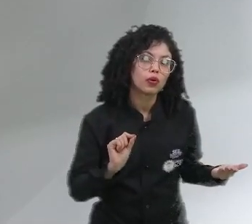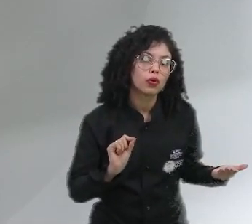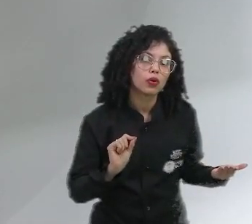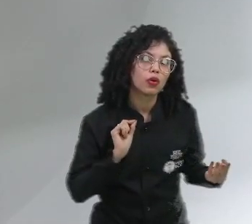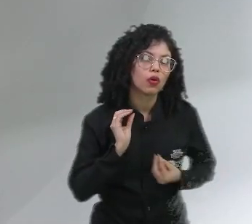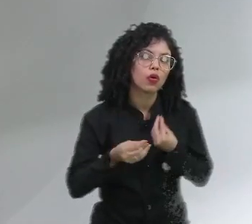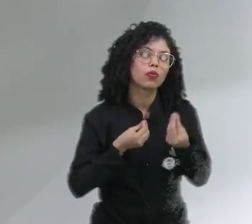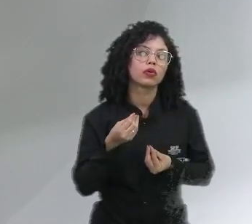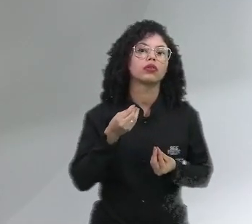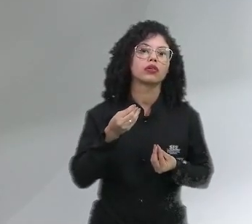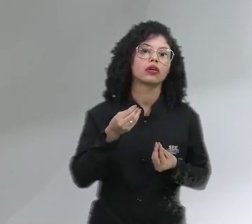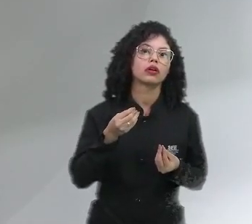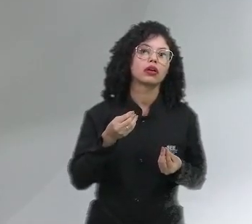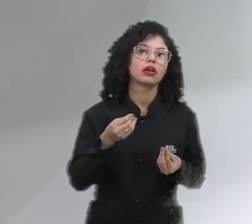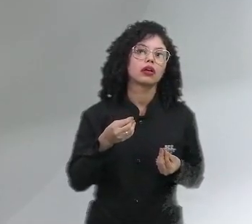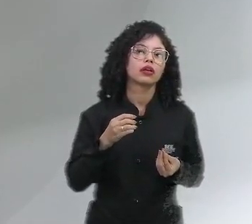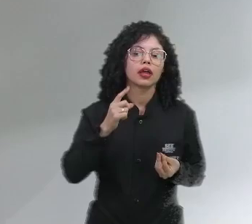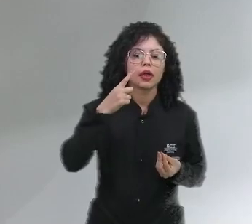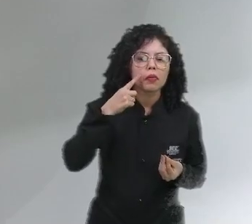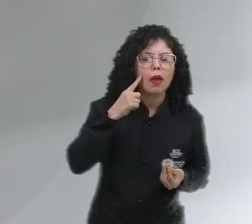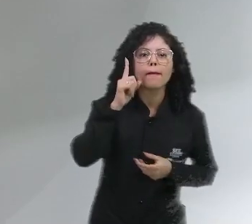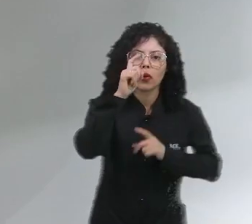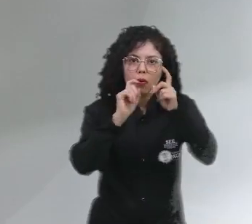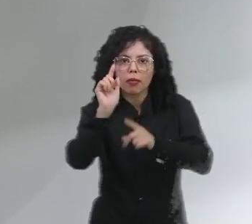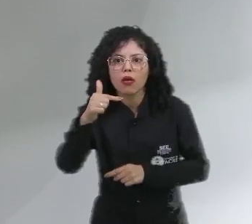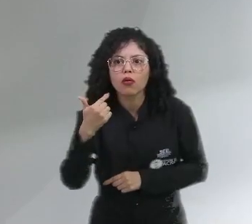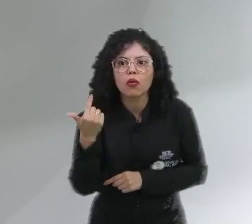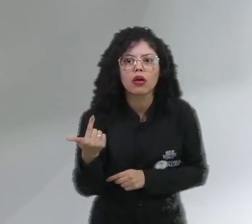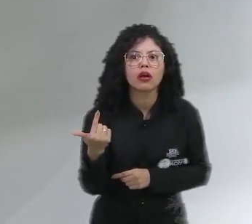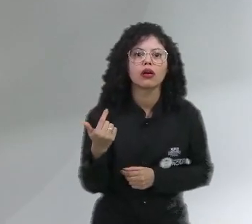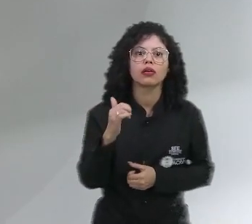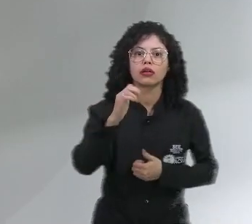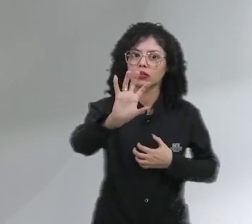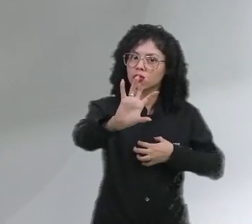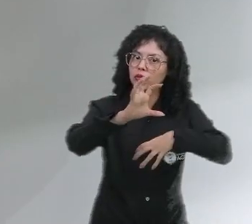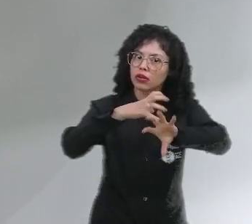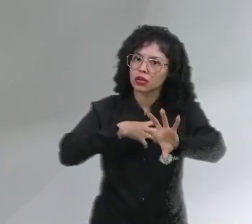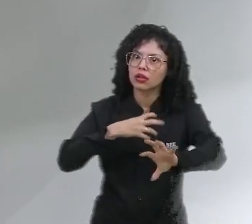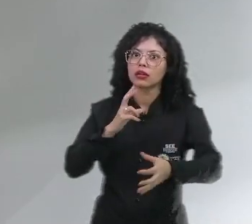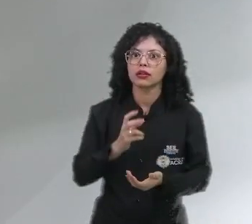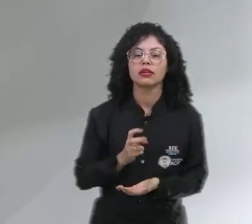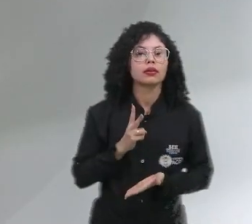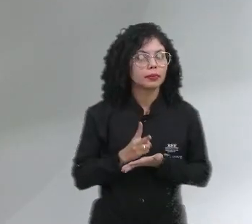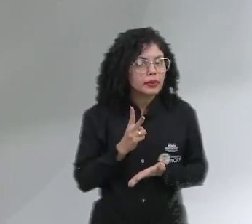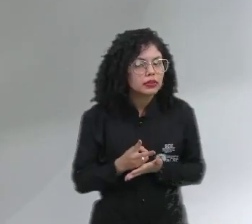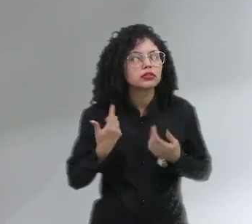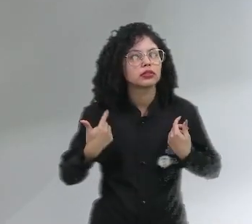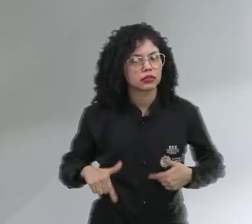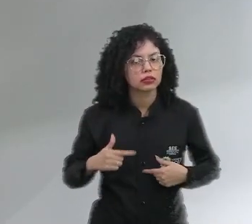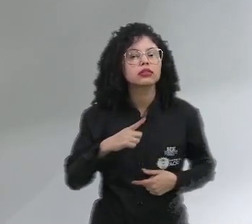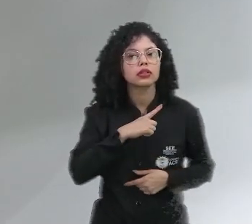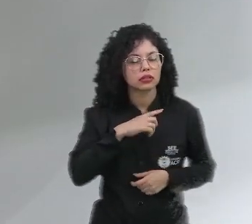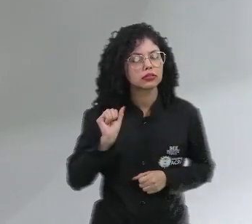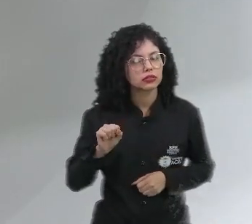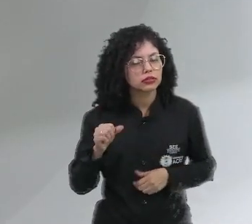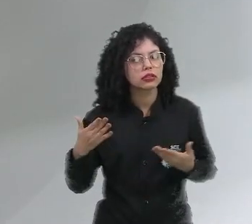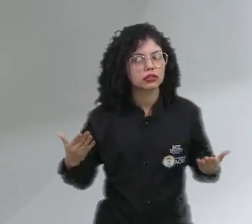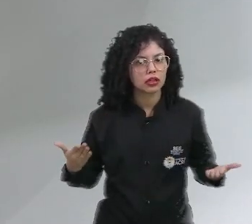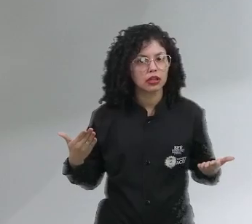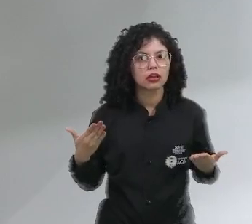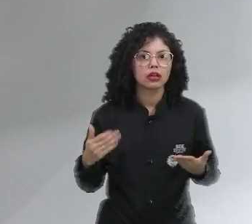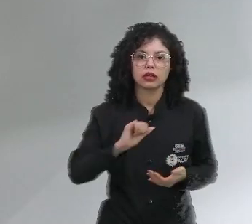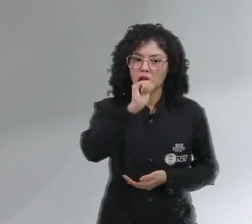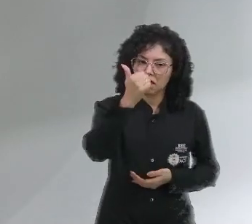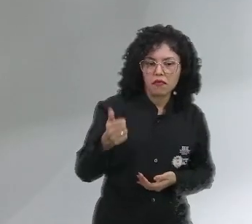Como é que você está? É buscar se importar, é buscar se colocar no lugar do outro, empatia, e não invalidar